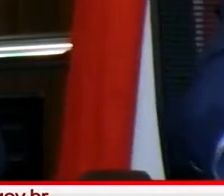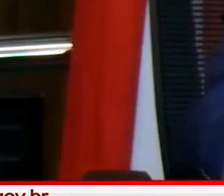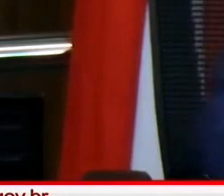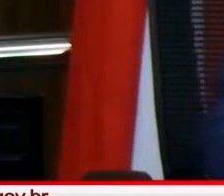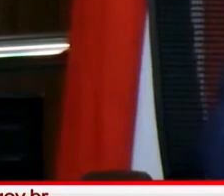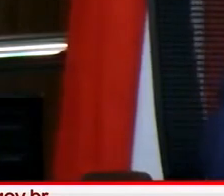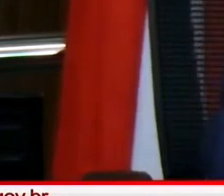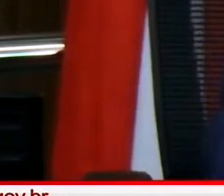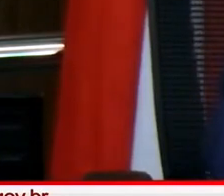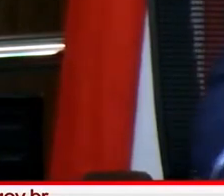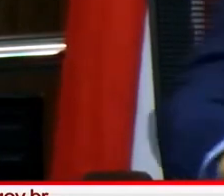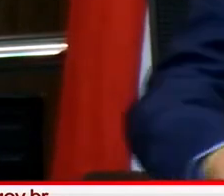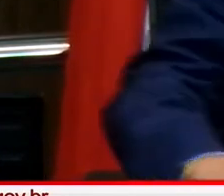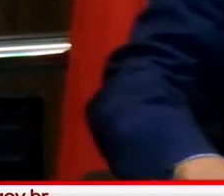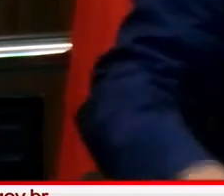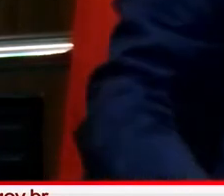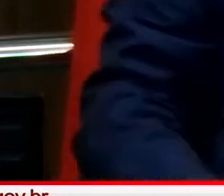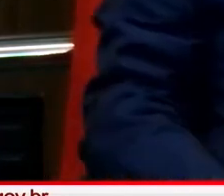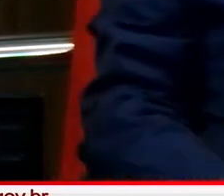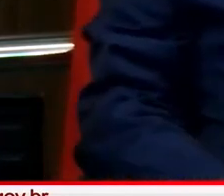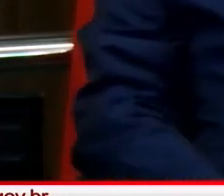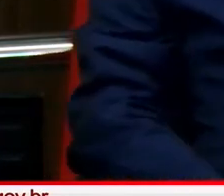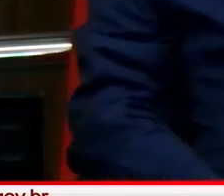brasileira e do mundo